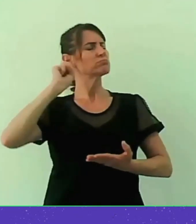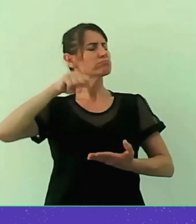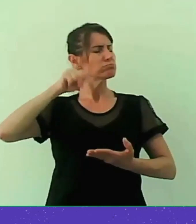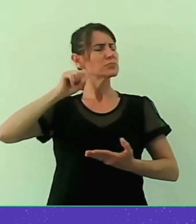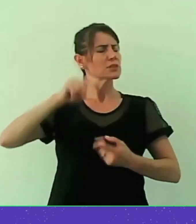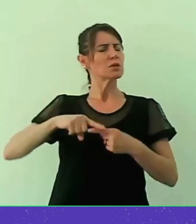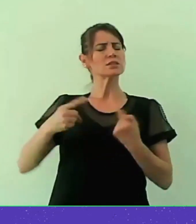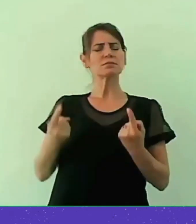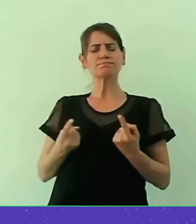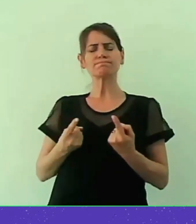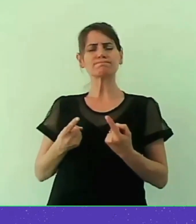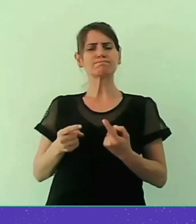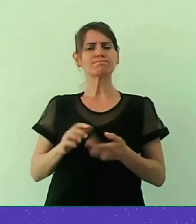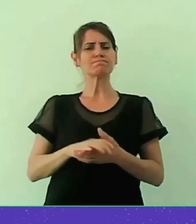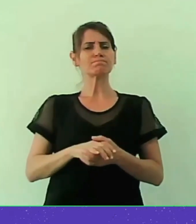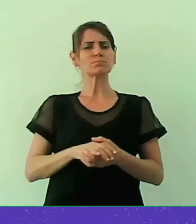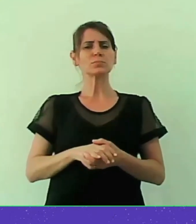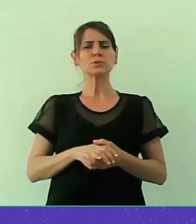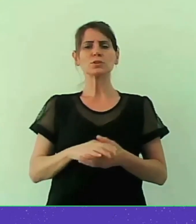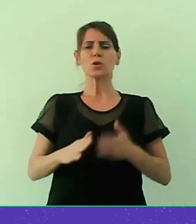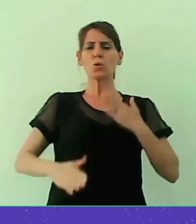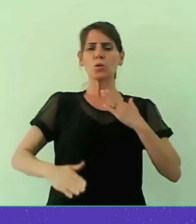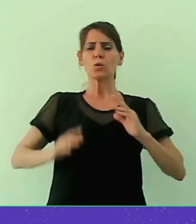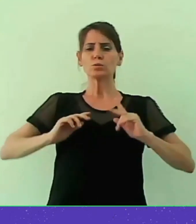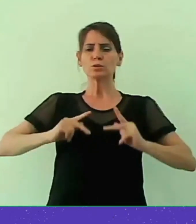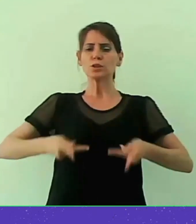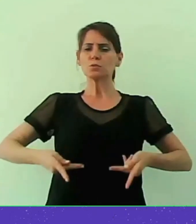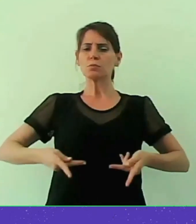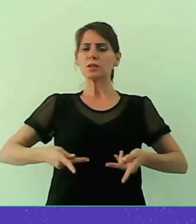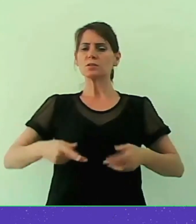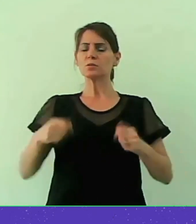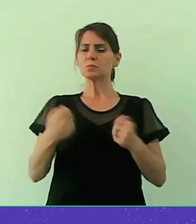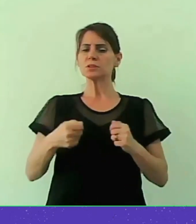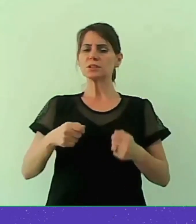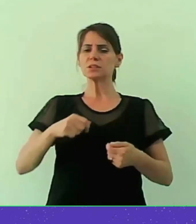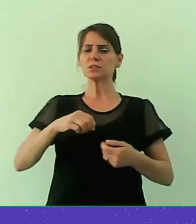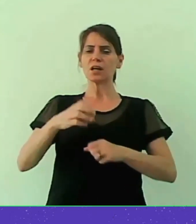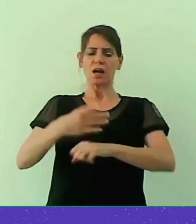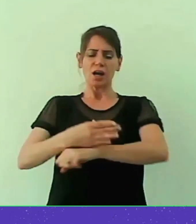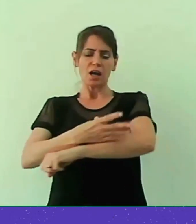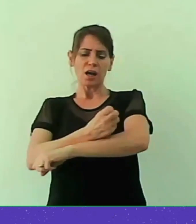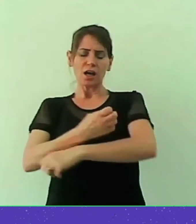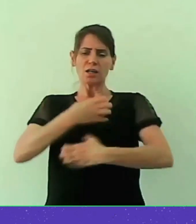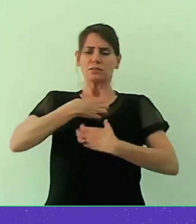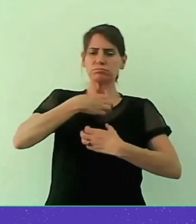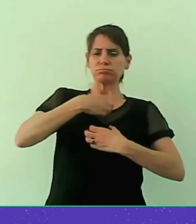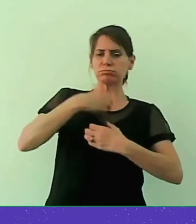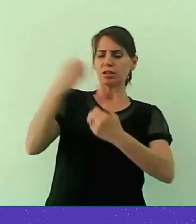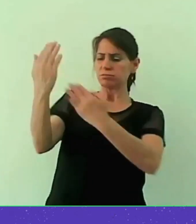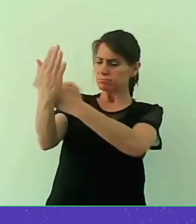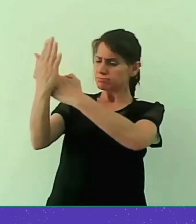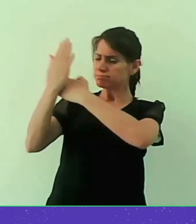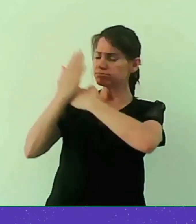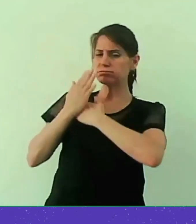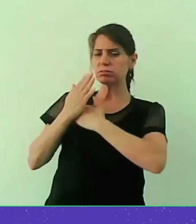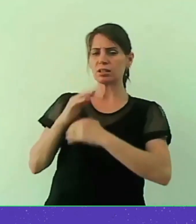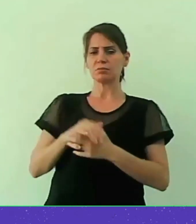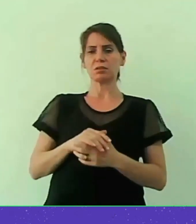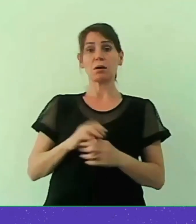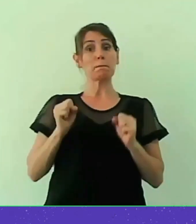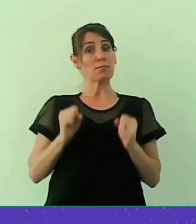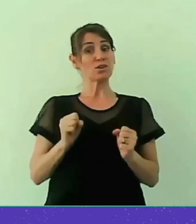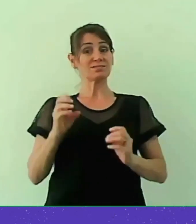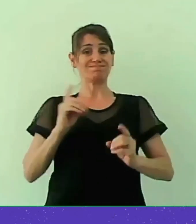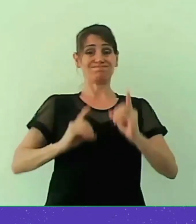mas se o homem não for atendido na sua necessidade emocional, ele pode cair em depressão, pode